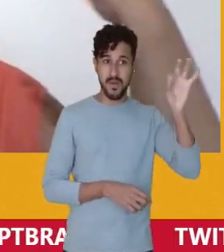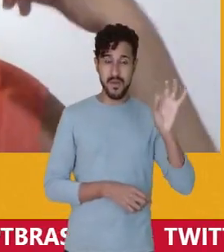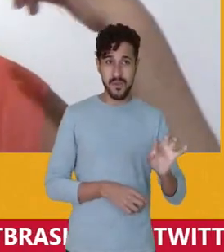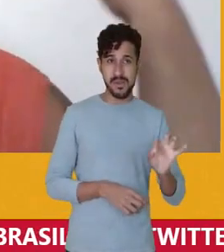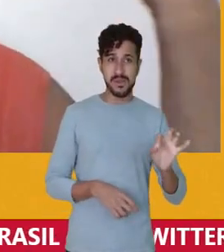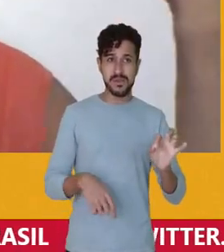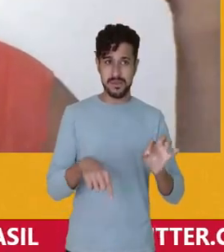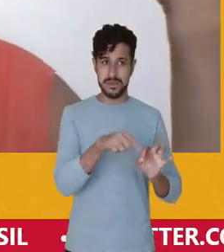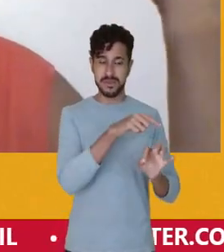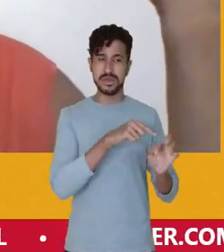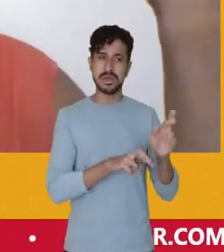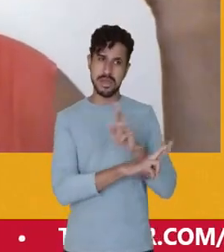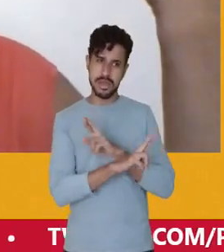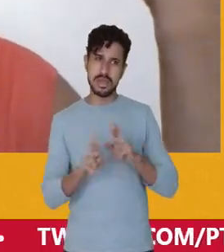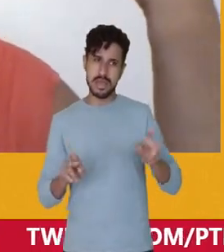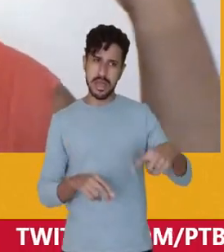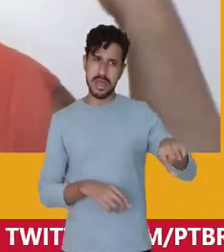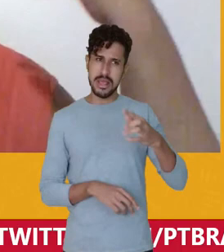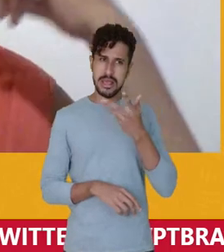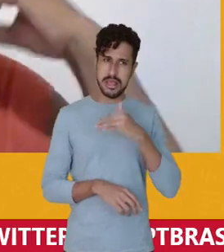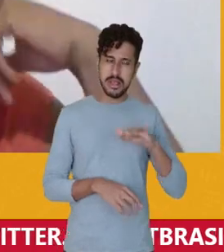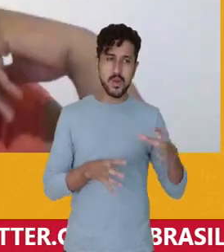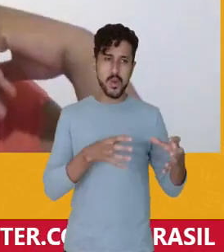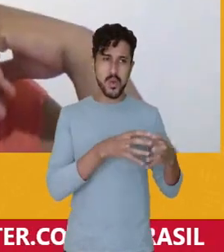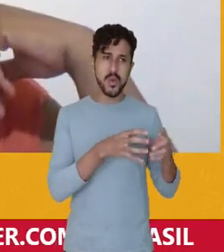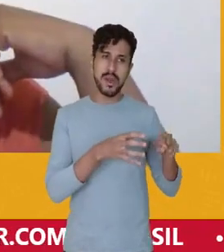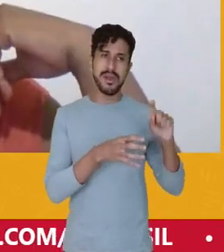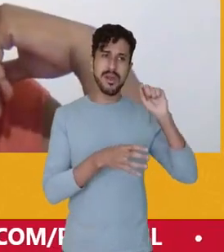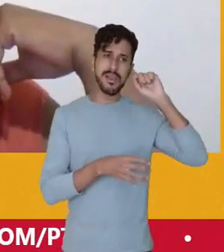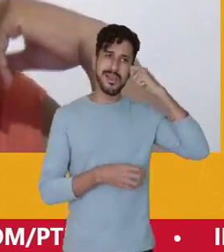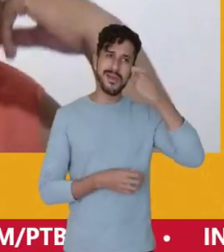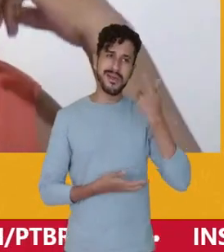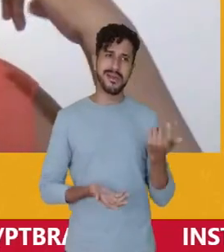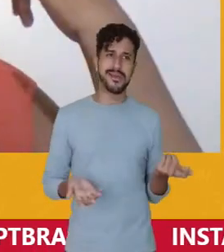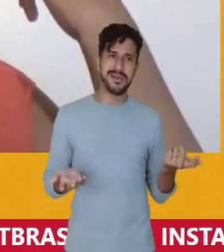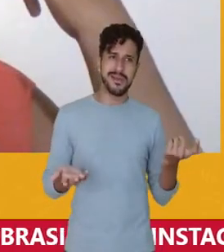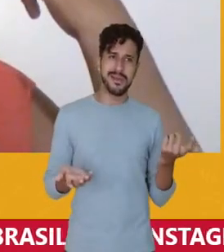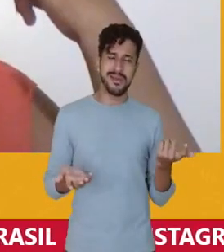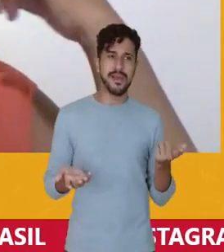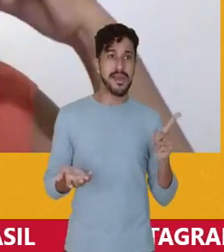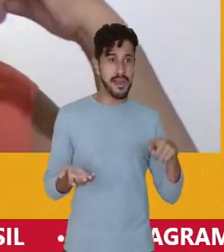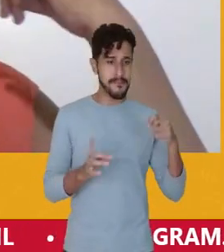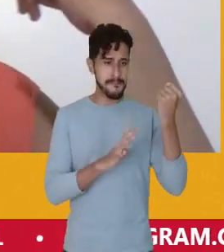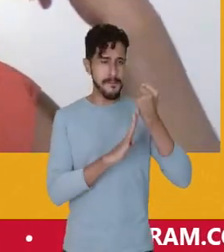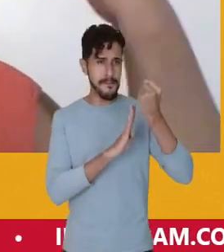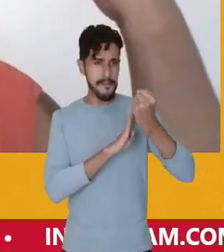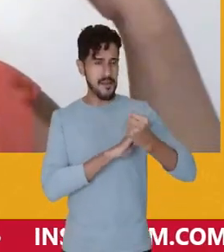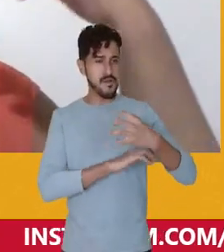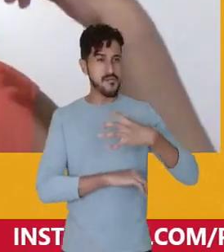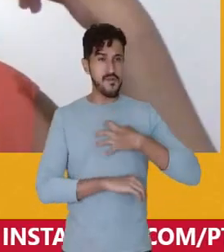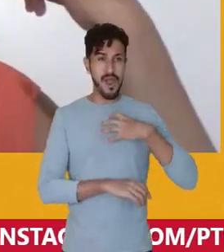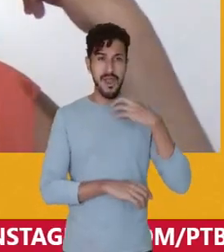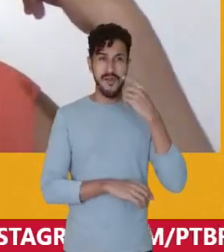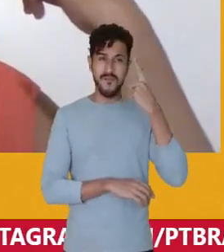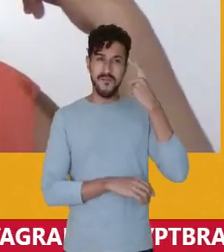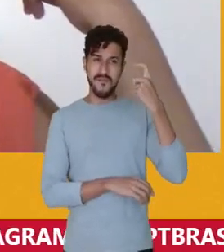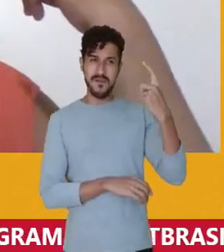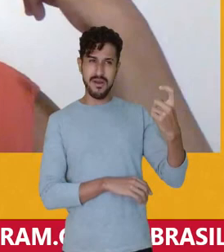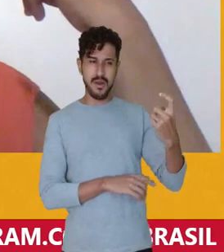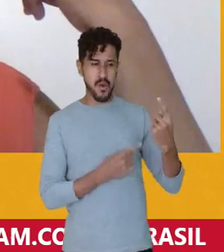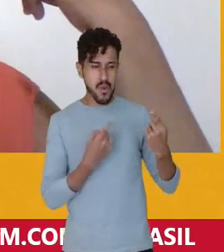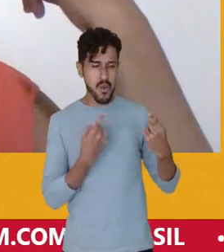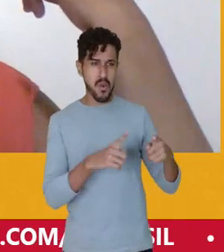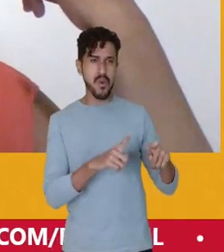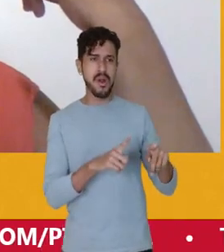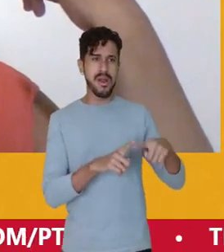75% em relação a essas crianças eram crianças negras, né, que foram mortas de forma violenta e intencional